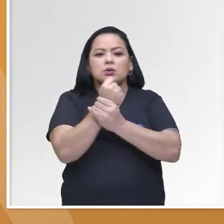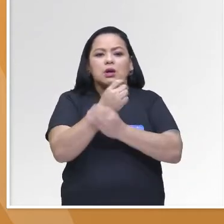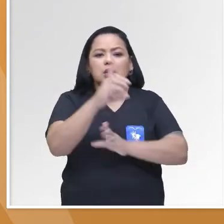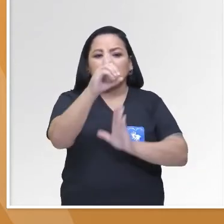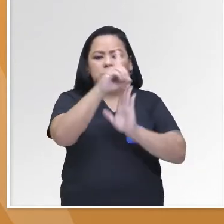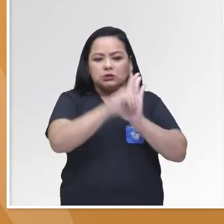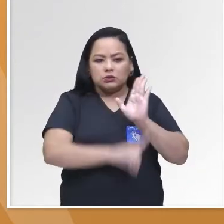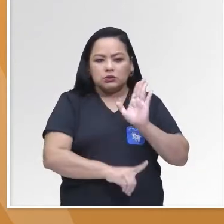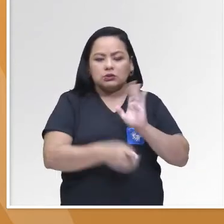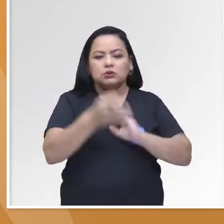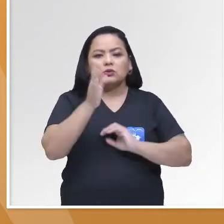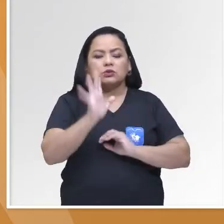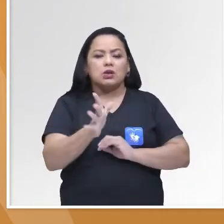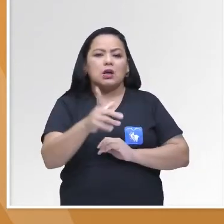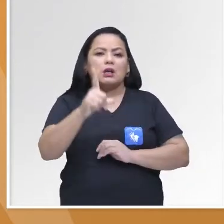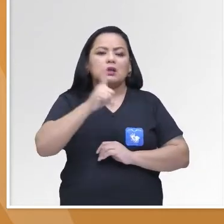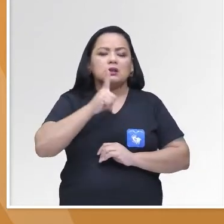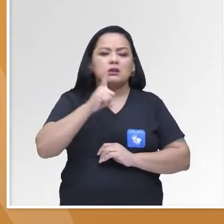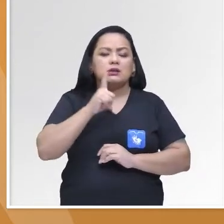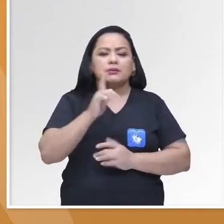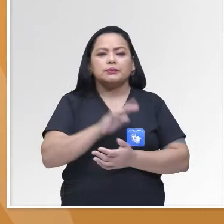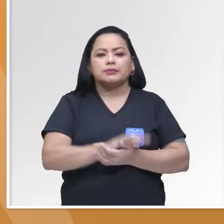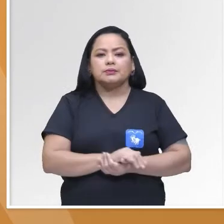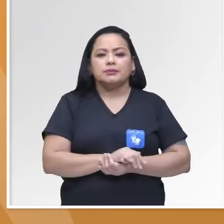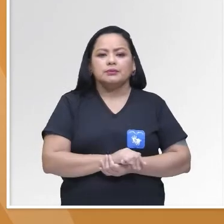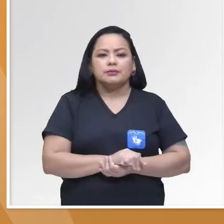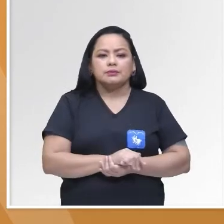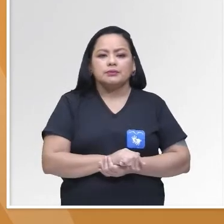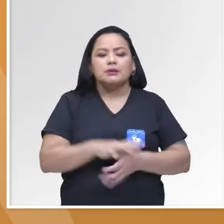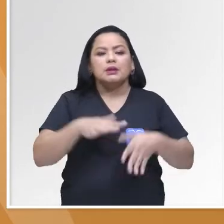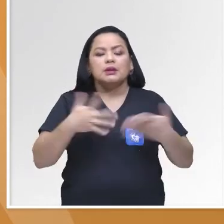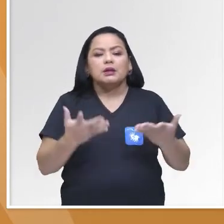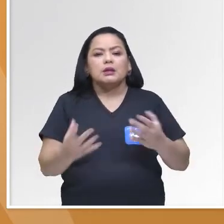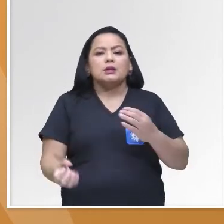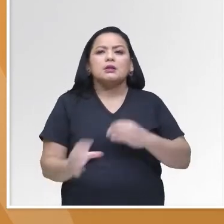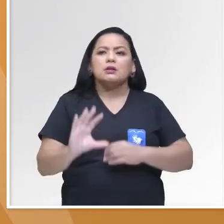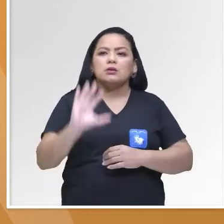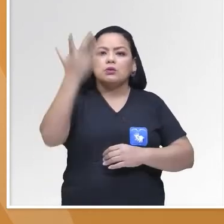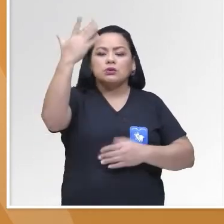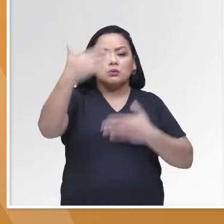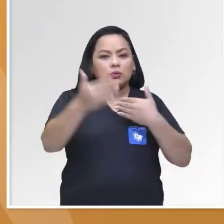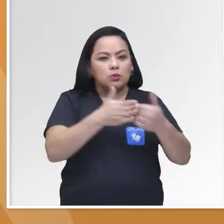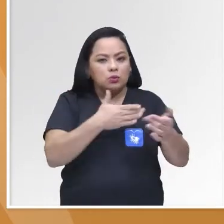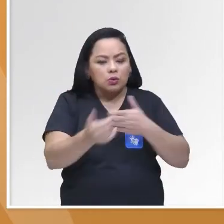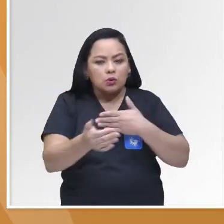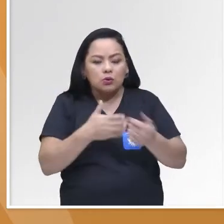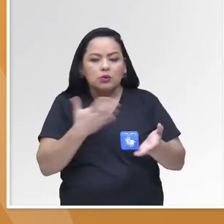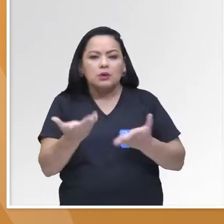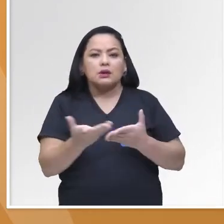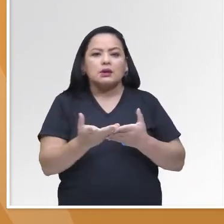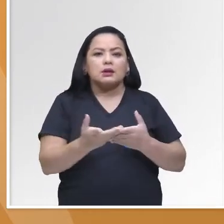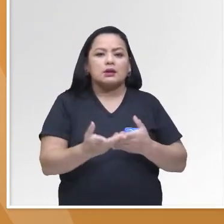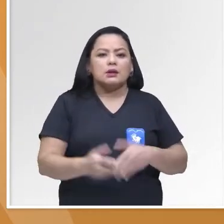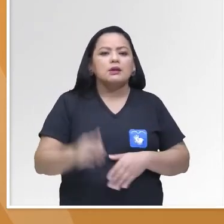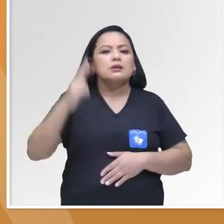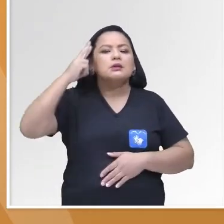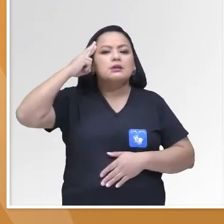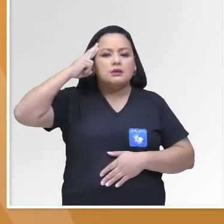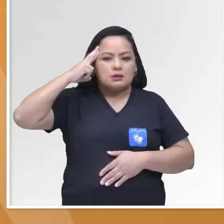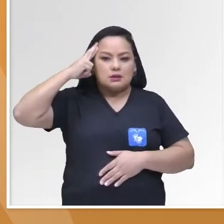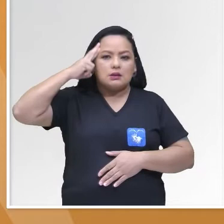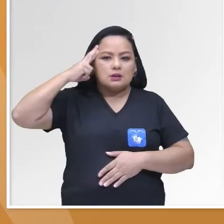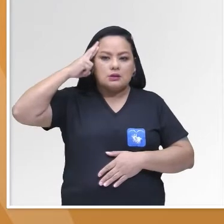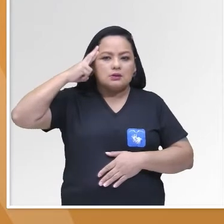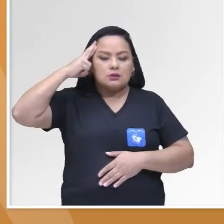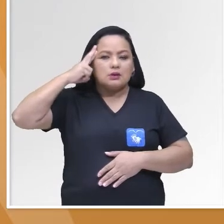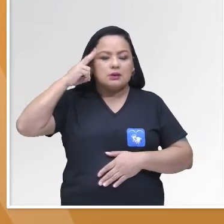direitos já existentes, desde que houve qualquer indício de racionalidade nos